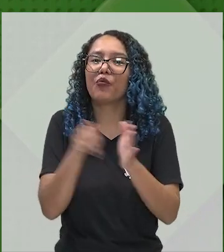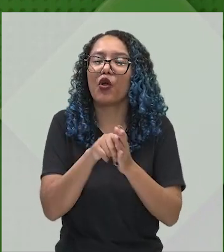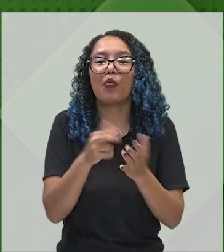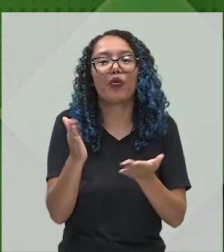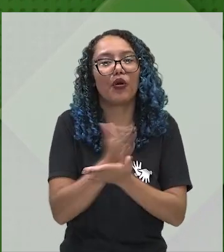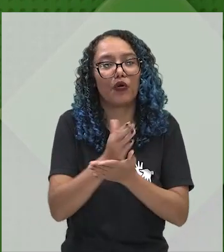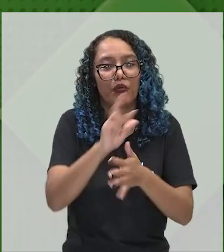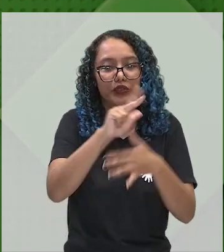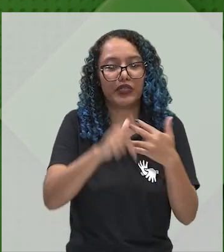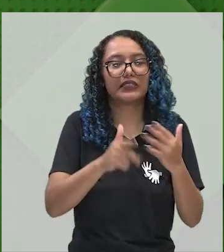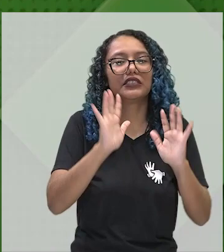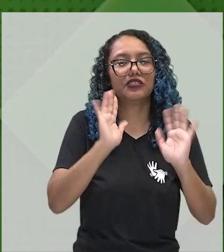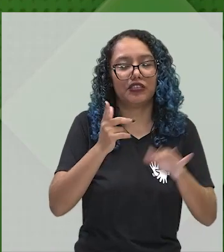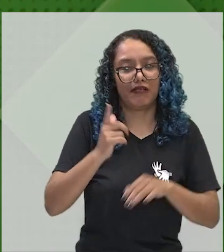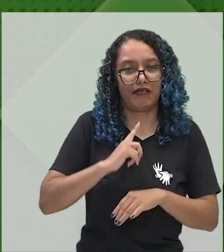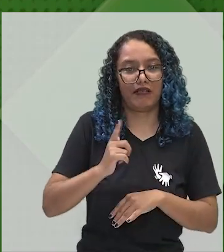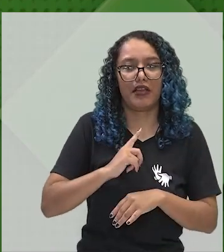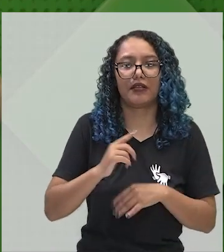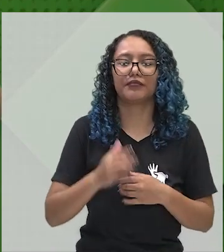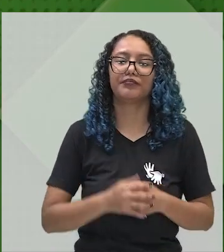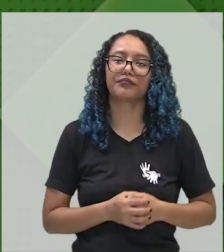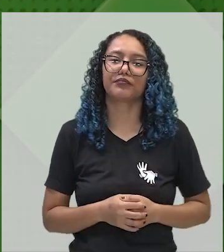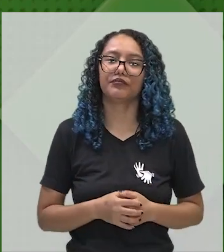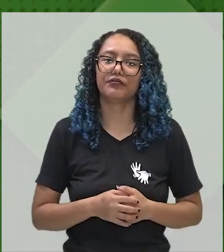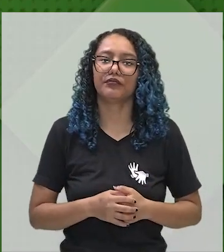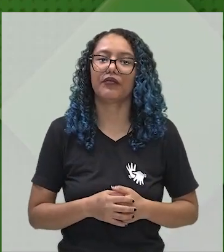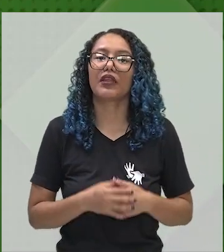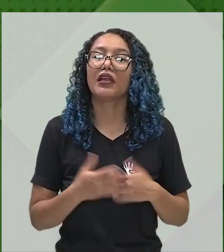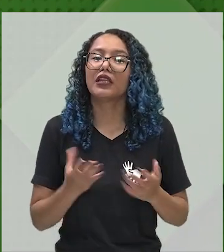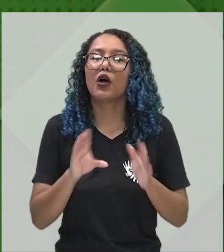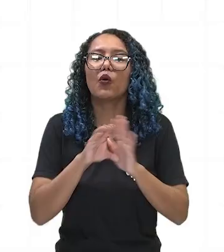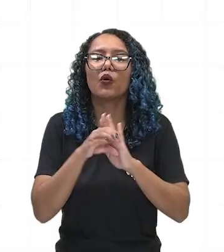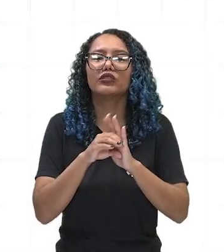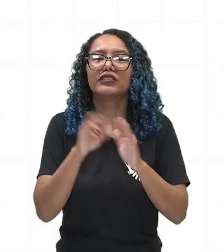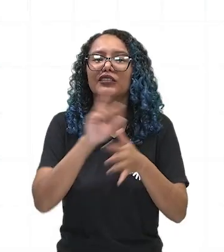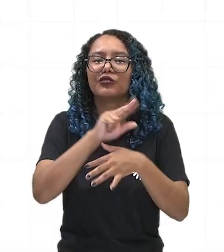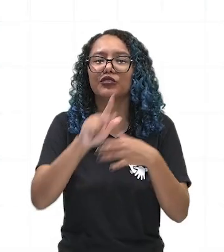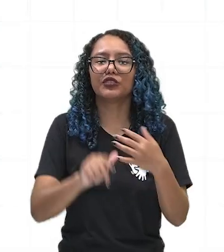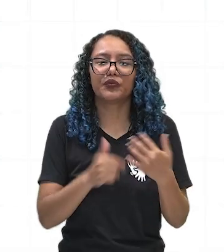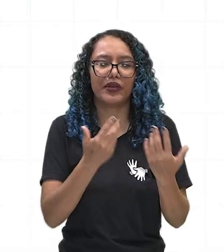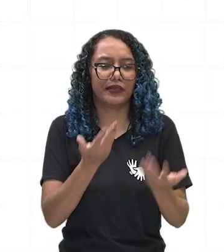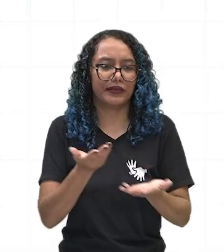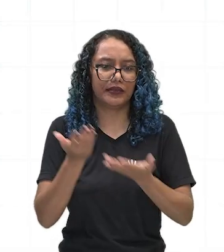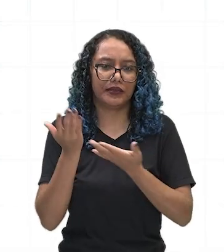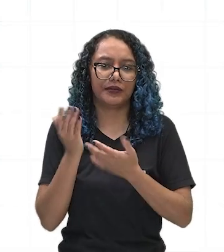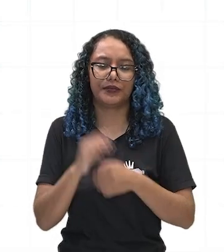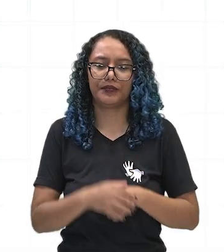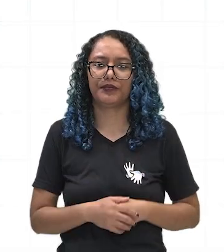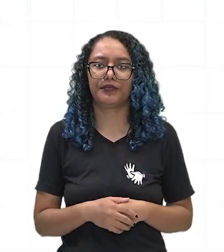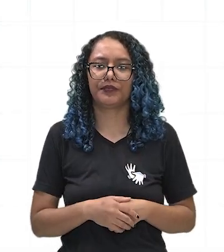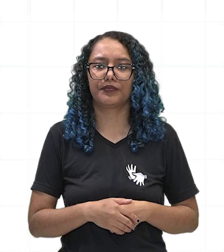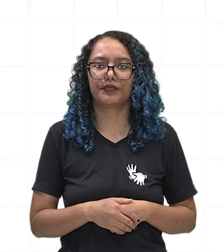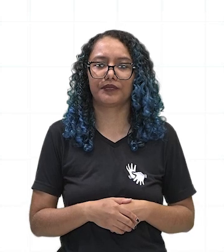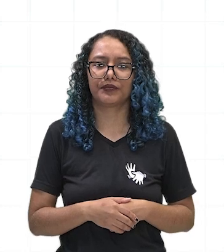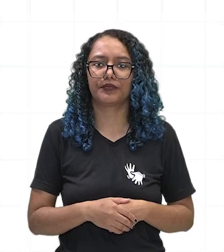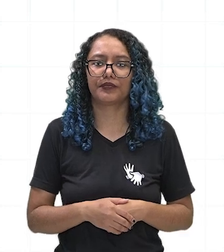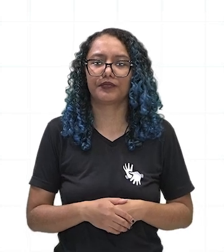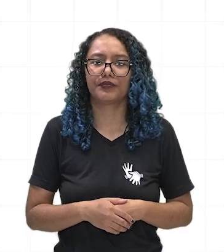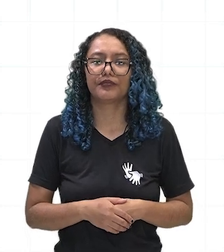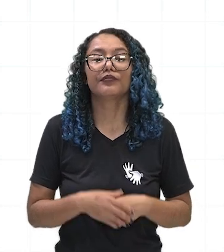certo? Então, só para a gente ver aí o que seria o conceito de espécie. Bom, de acordo